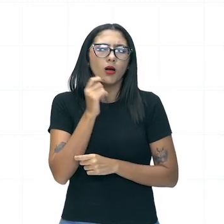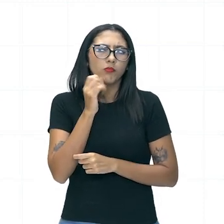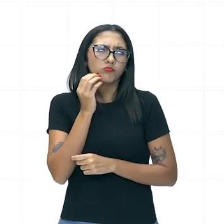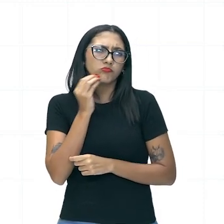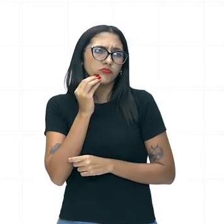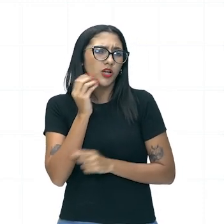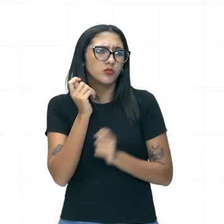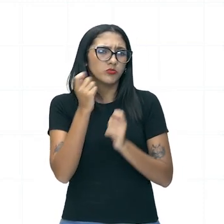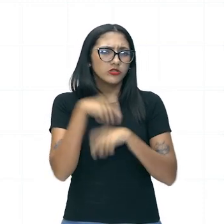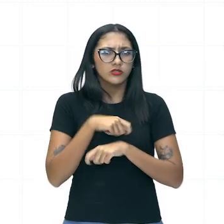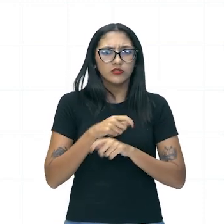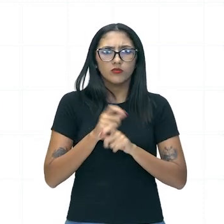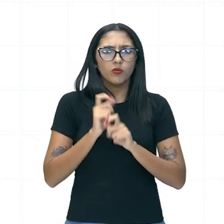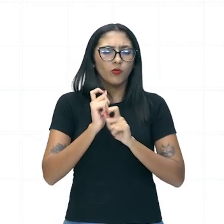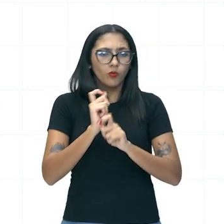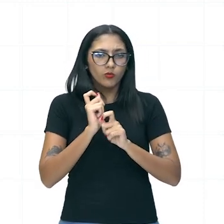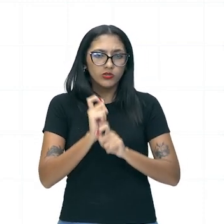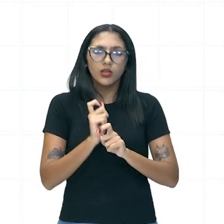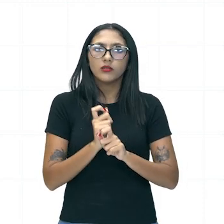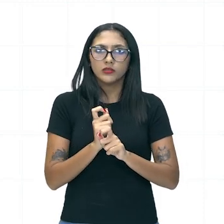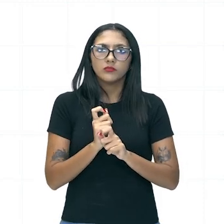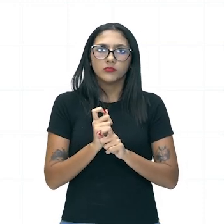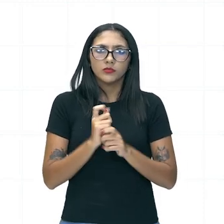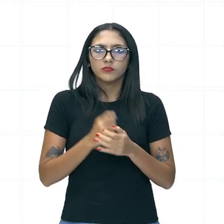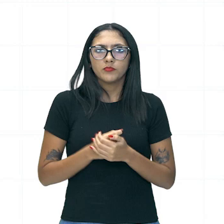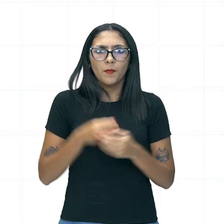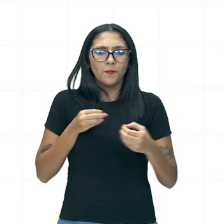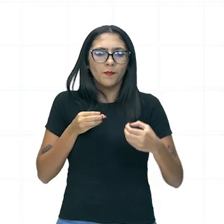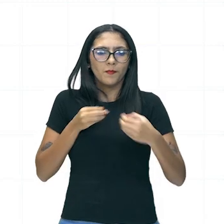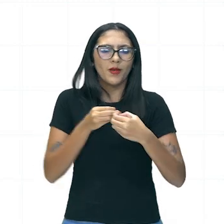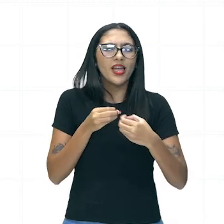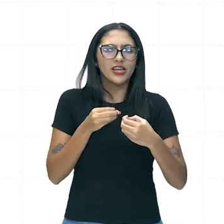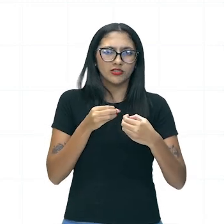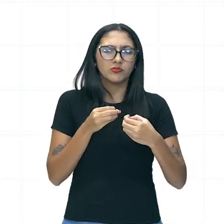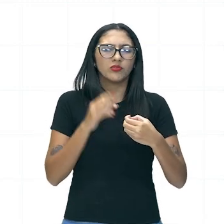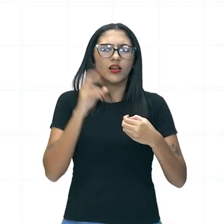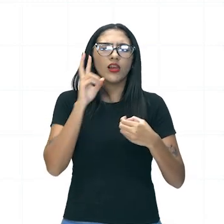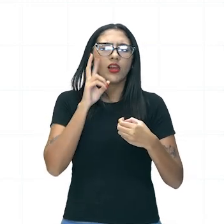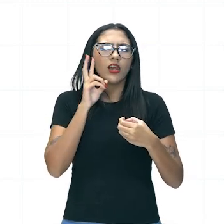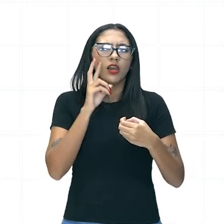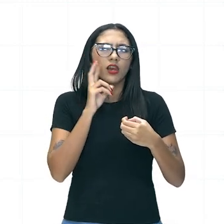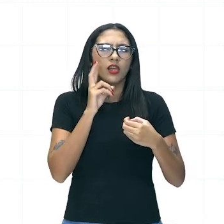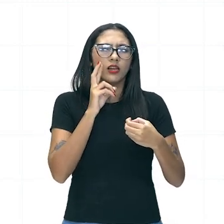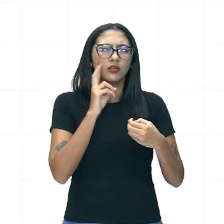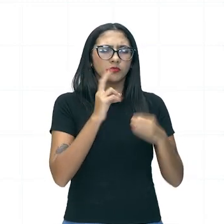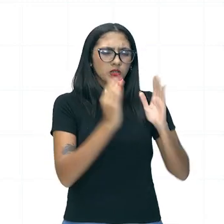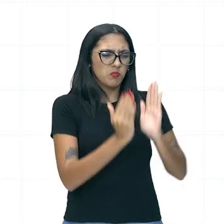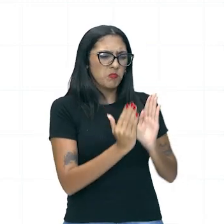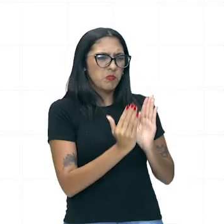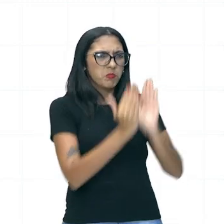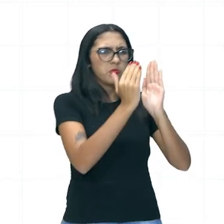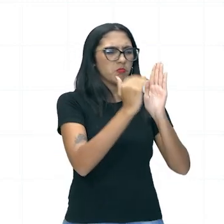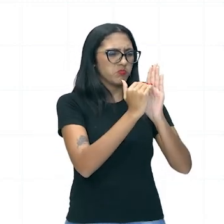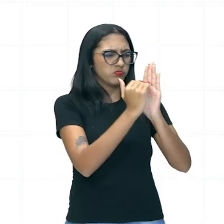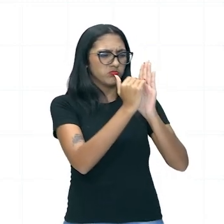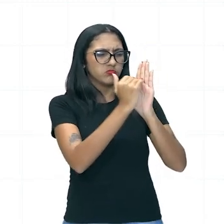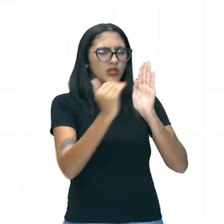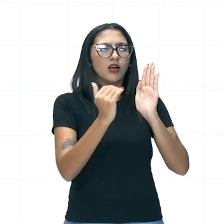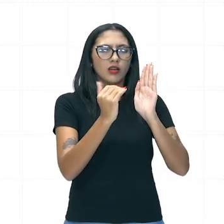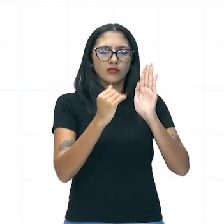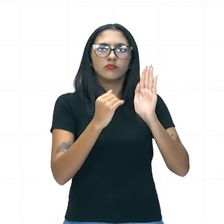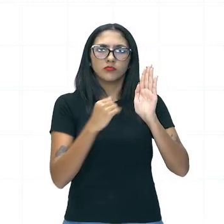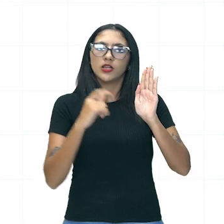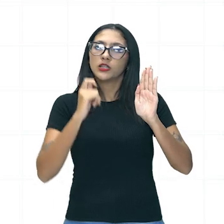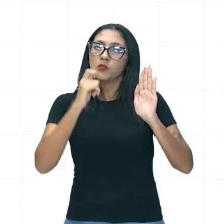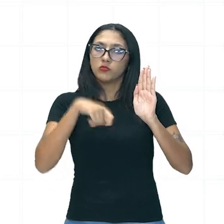ganhar uma conversão para os postes. Então, quando você faz o try, quando você ultrapassa a linha de